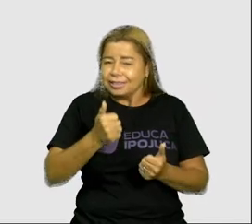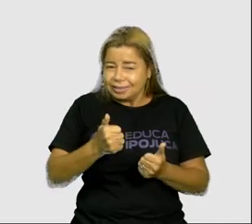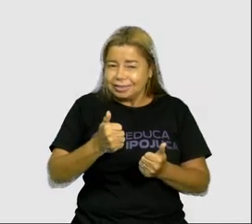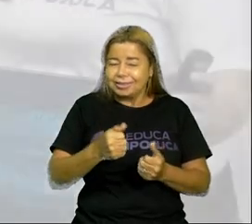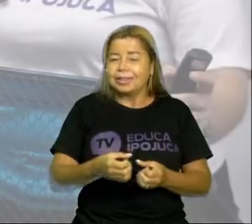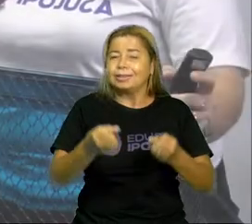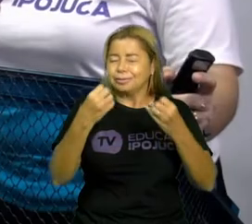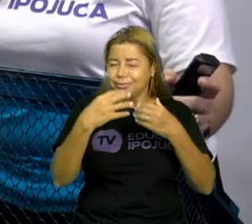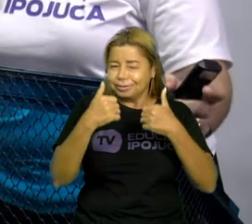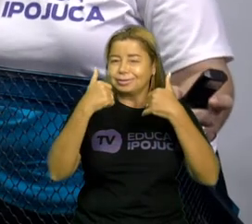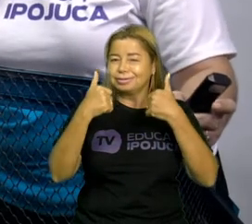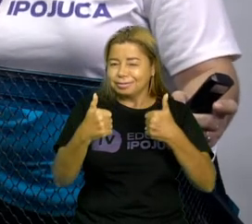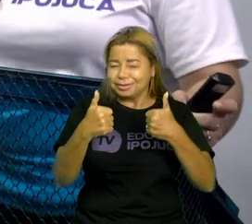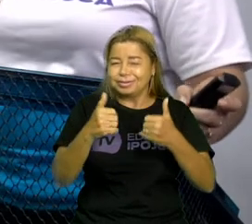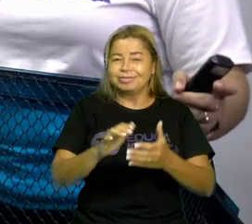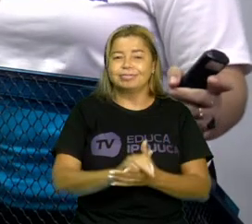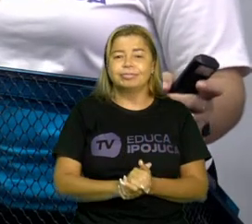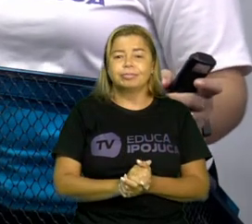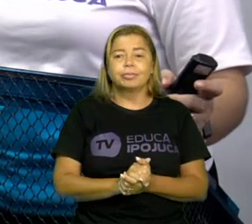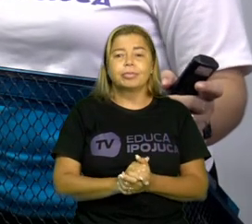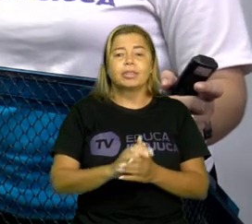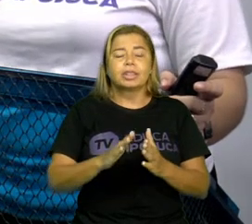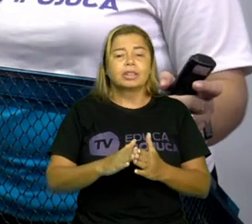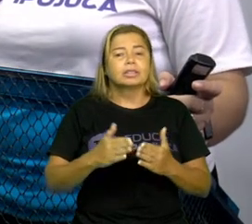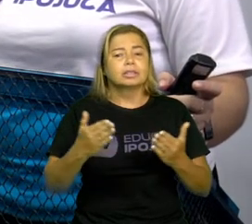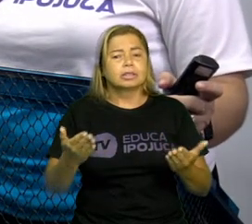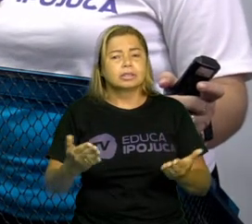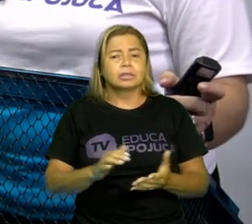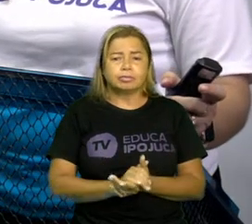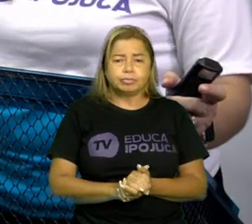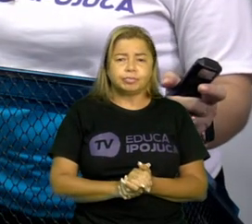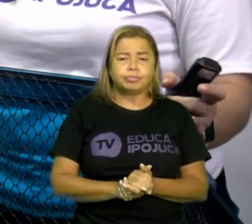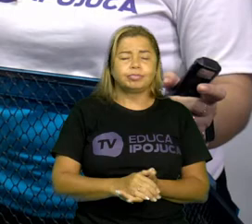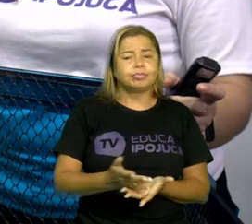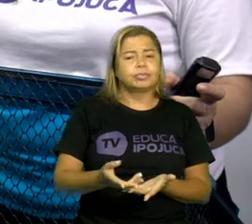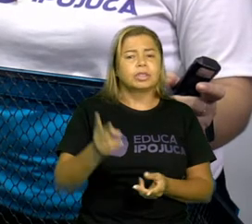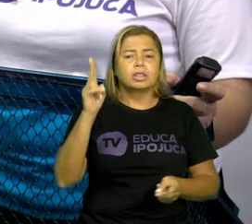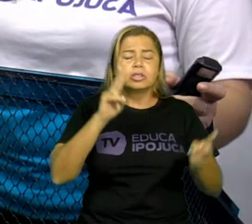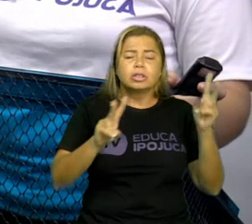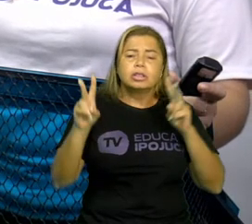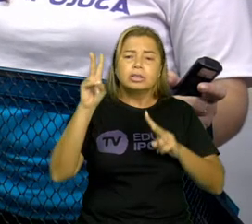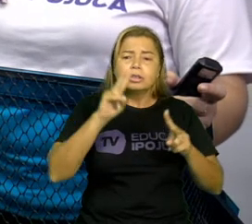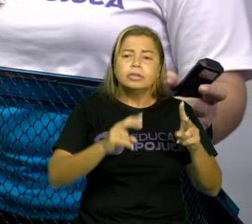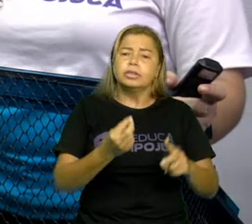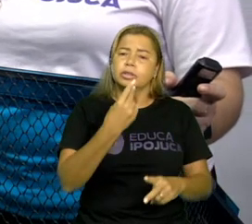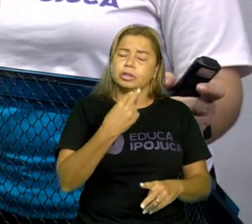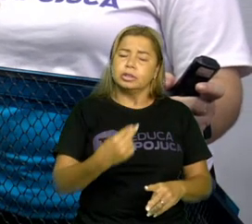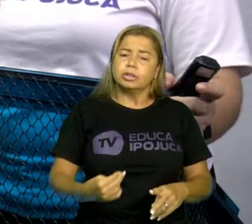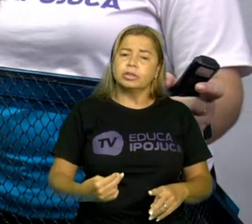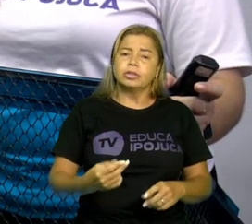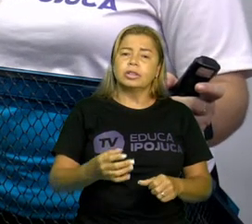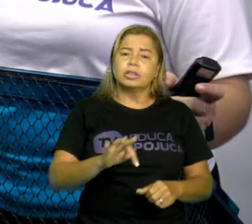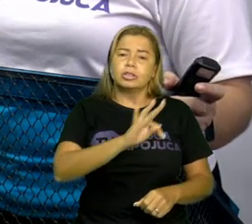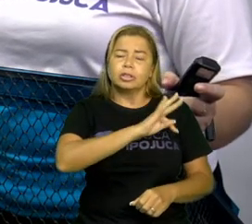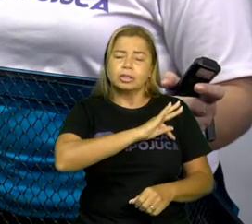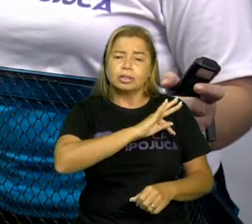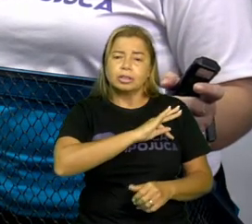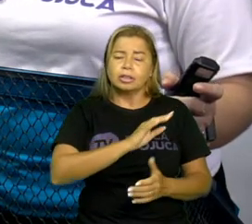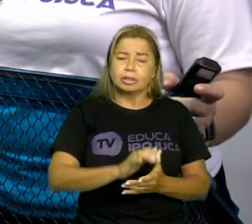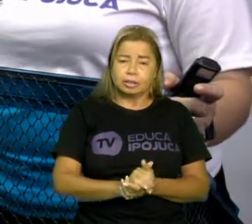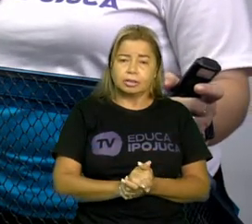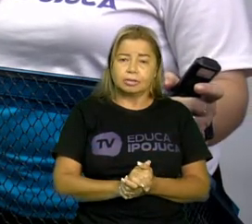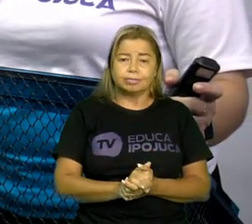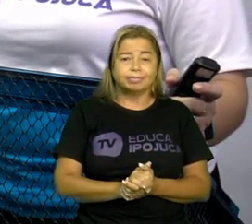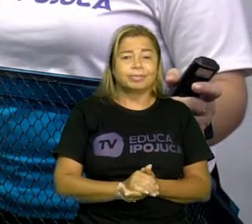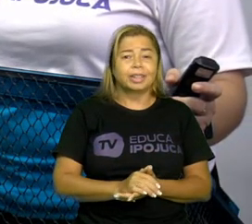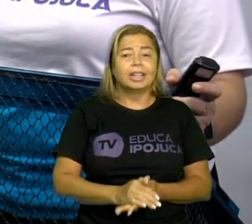Uma maravilha, não é? Então, a gente viu ali naquelas partes um pouquinho sobre o vocabulário técnico e o título. Agora